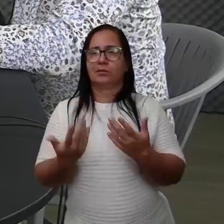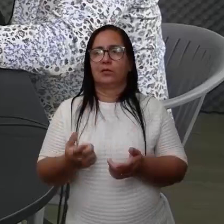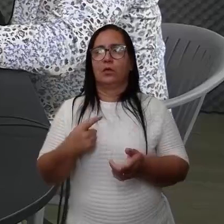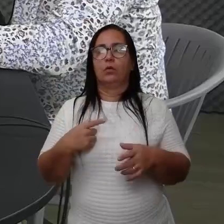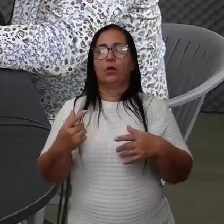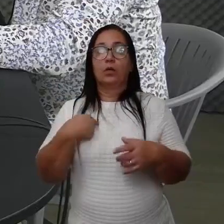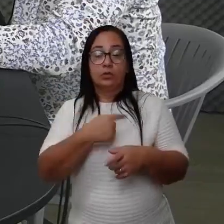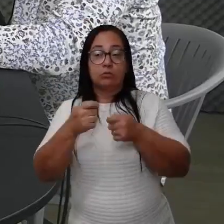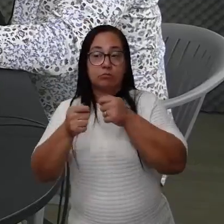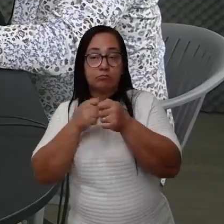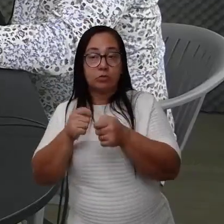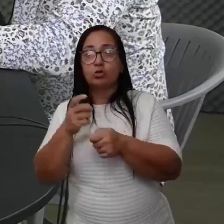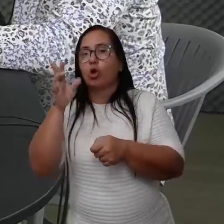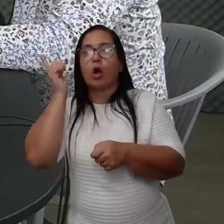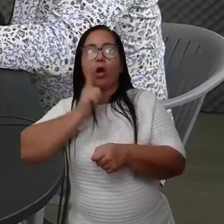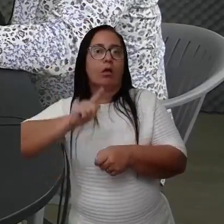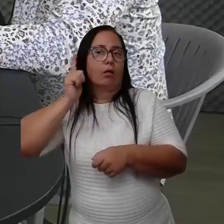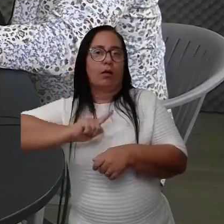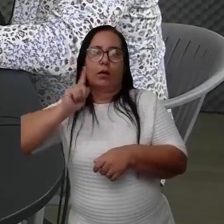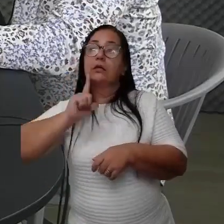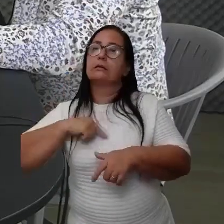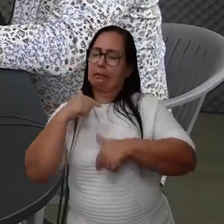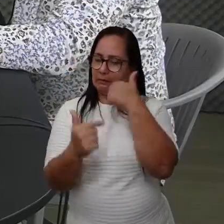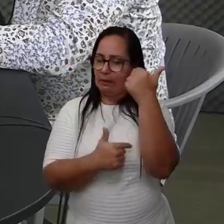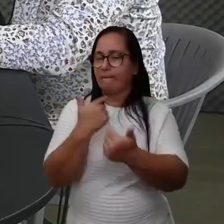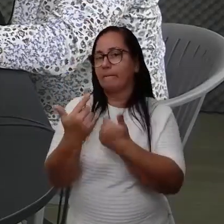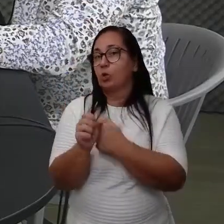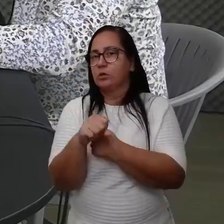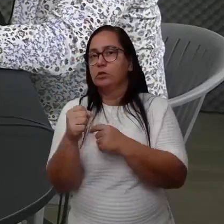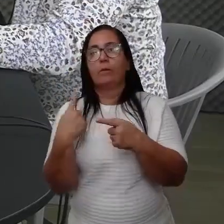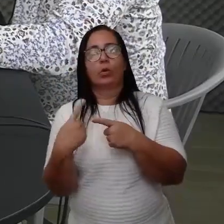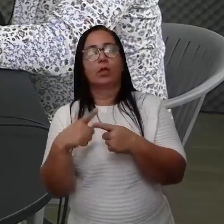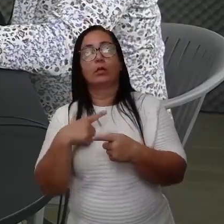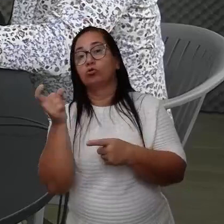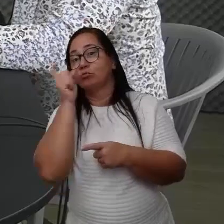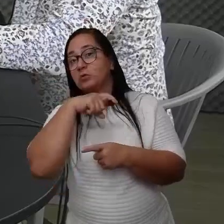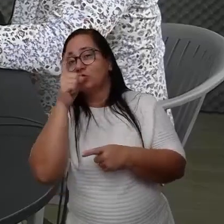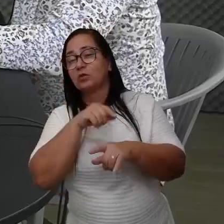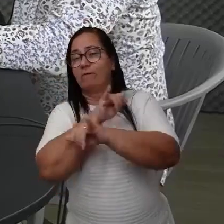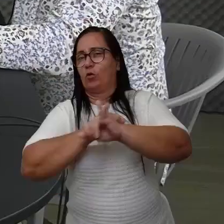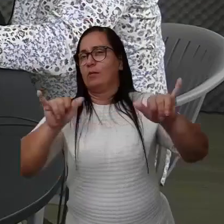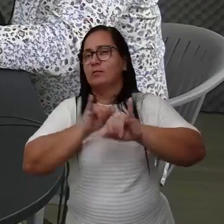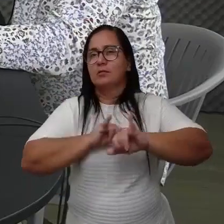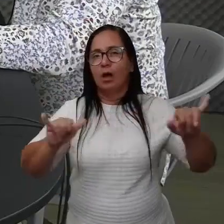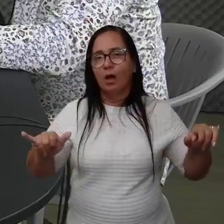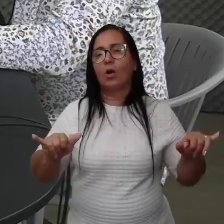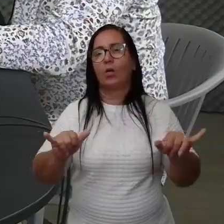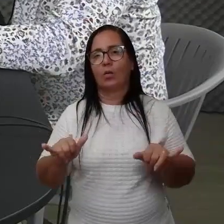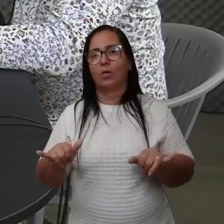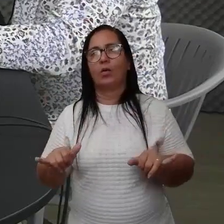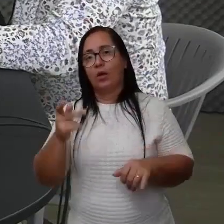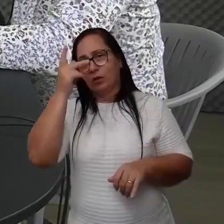como jornalista, a gente só tem a ganhar. A gente tem mais trabalho, porque, por exemplo, fake news, as coisas se passam,